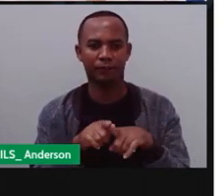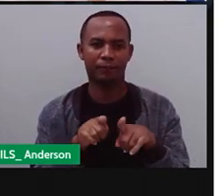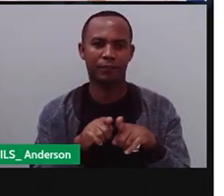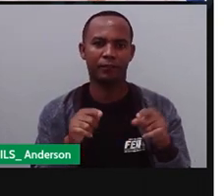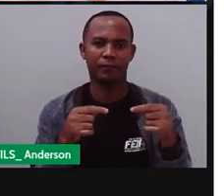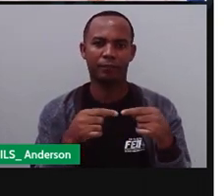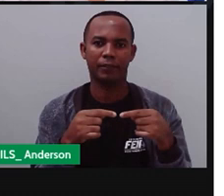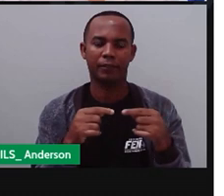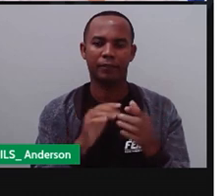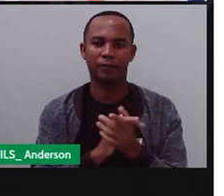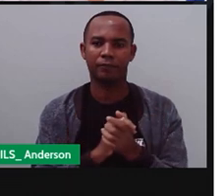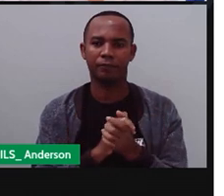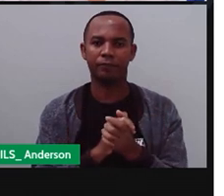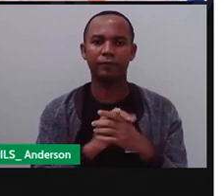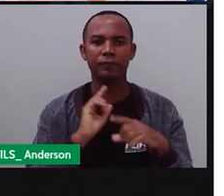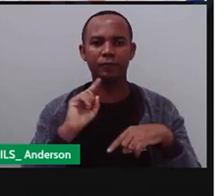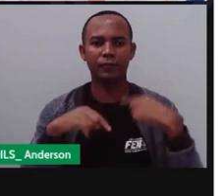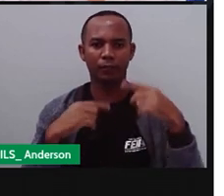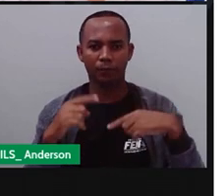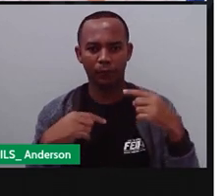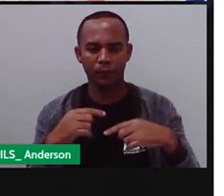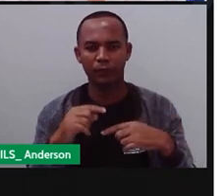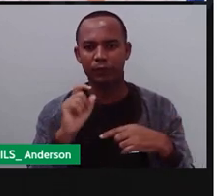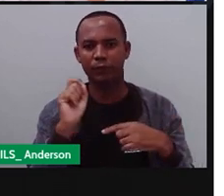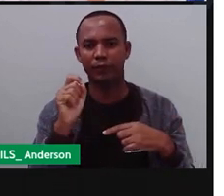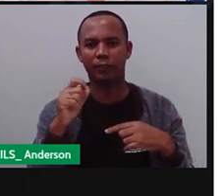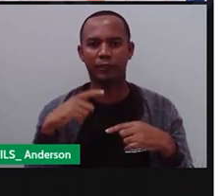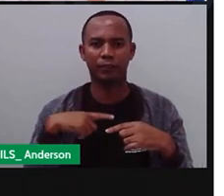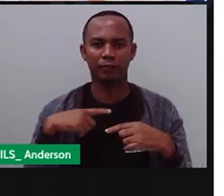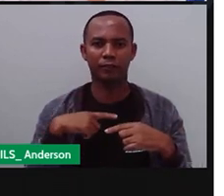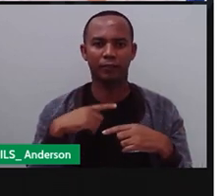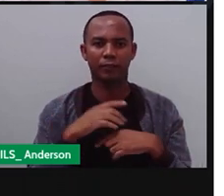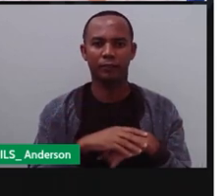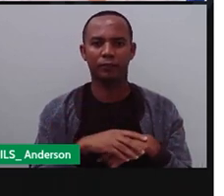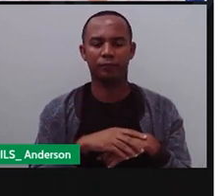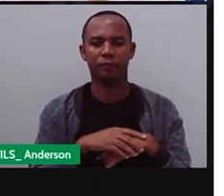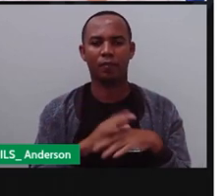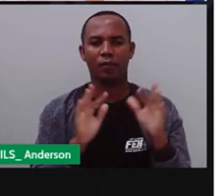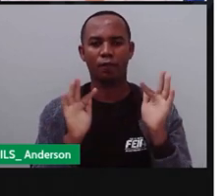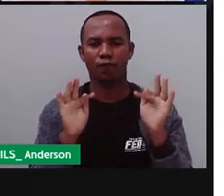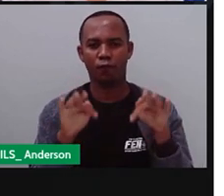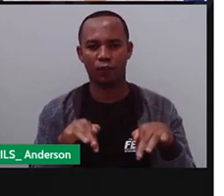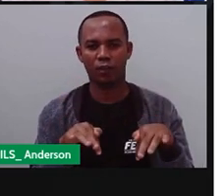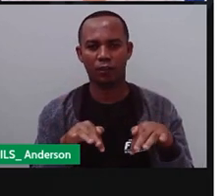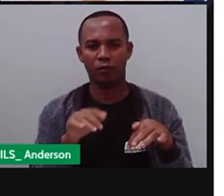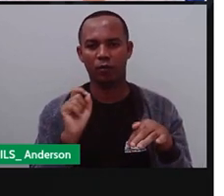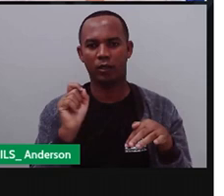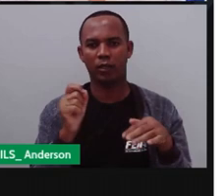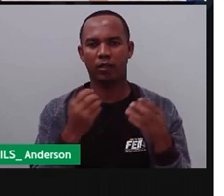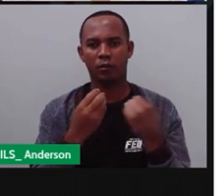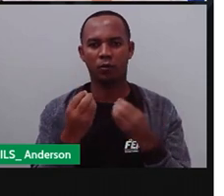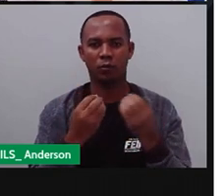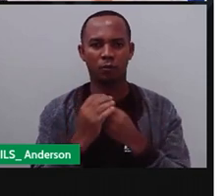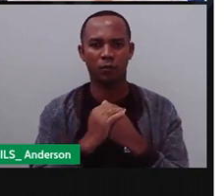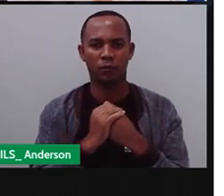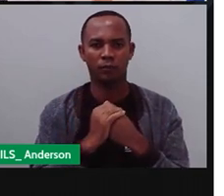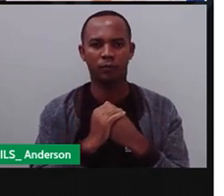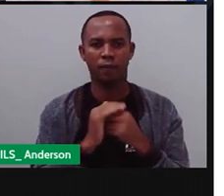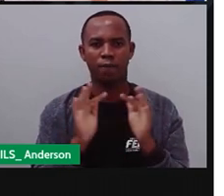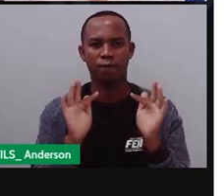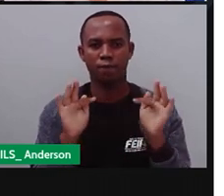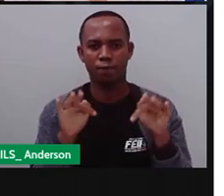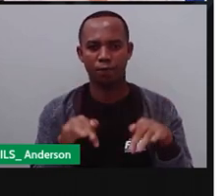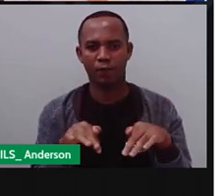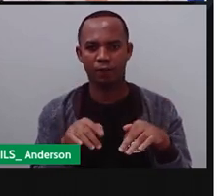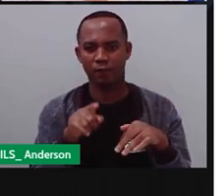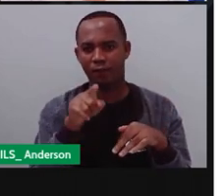certo? Depois do meio, a gente tem o quê? O fim. Início, meio e fim. No fim, ai